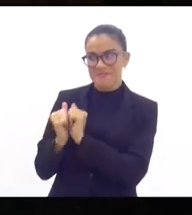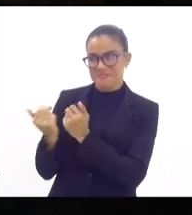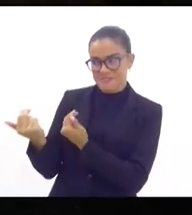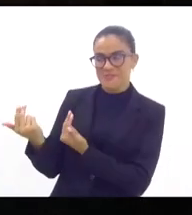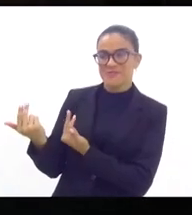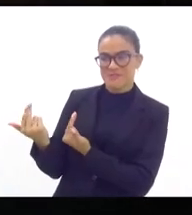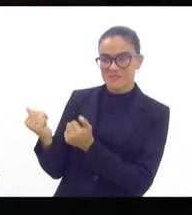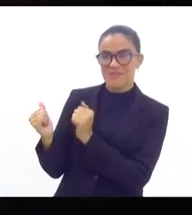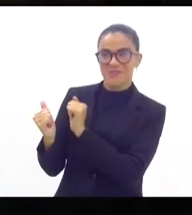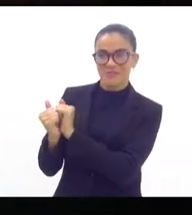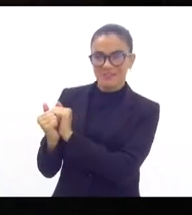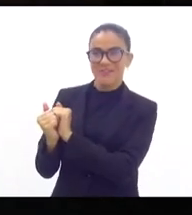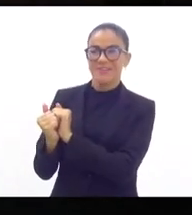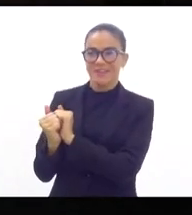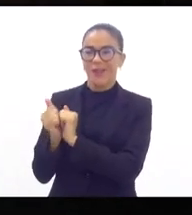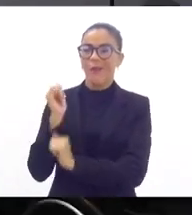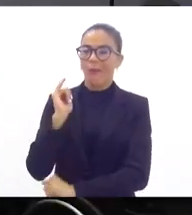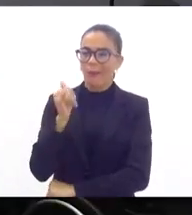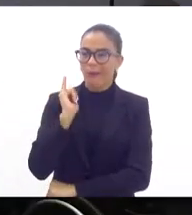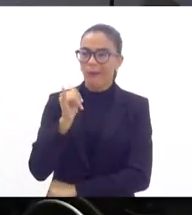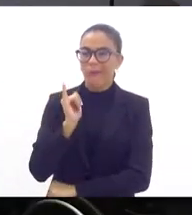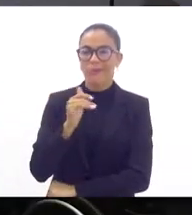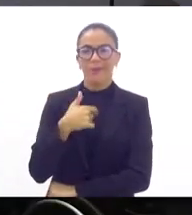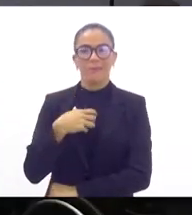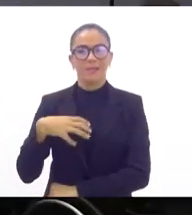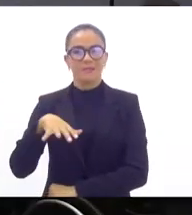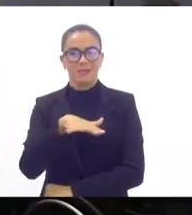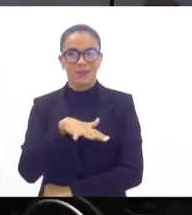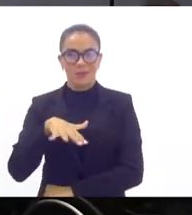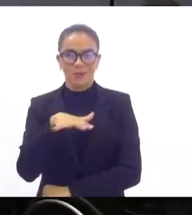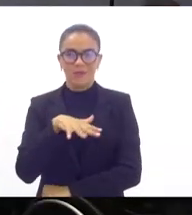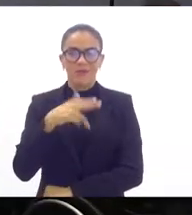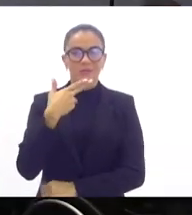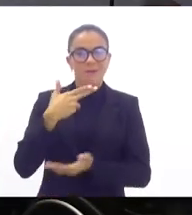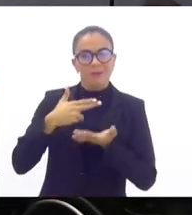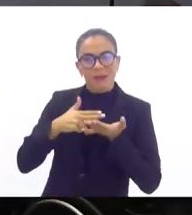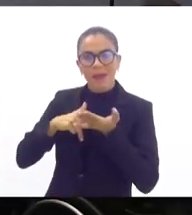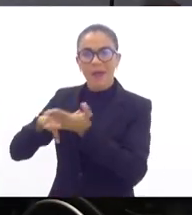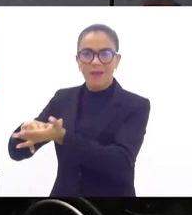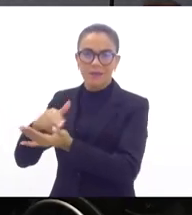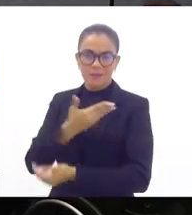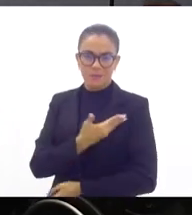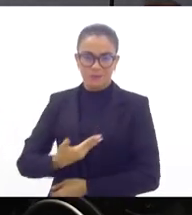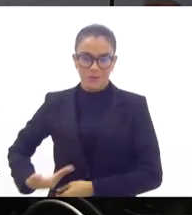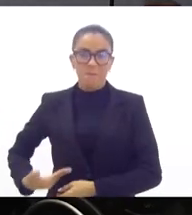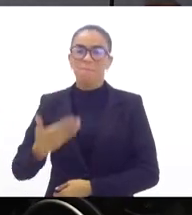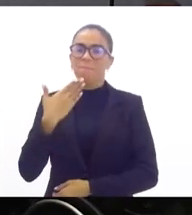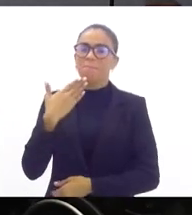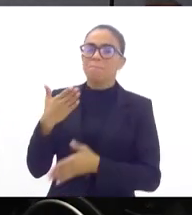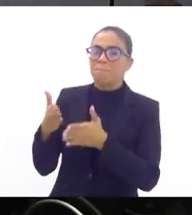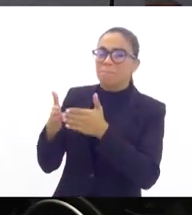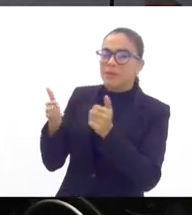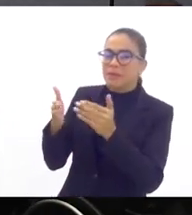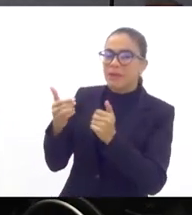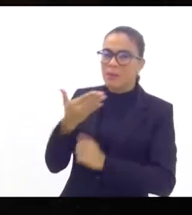você contei meu caso você mandou uma carta para o governador pedindo providências